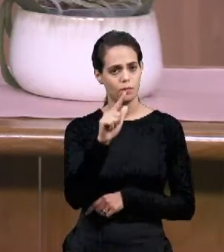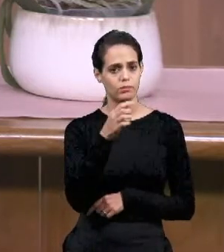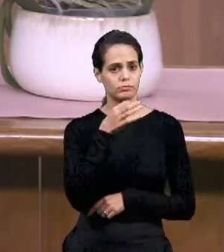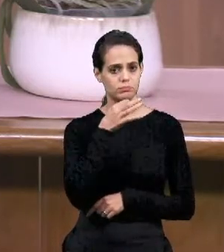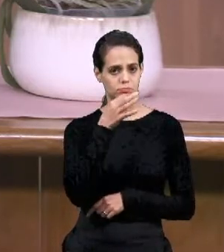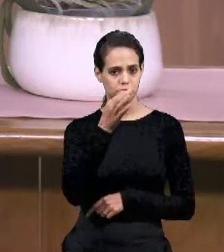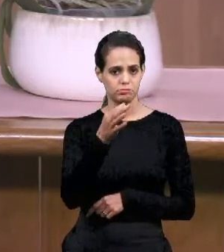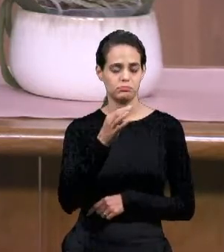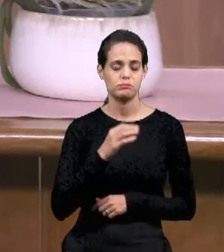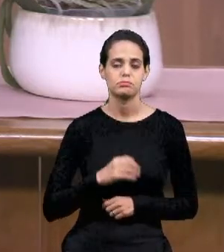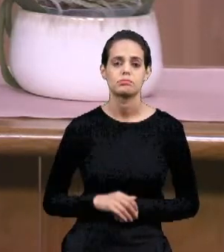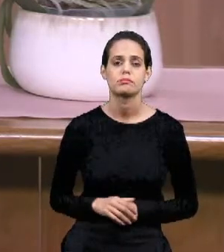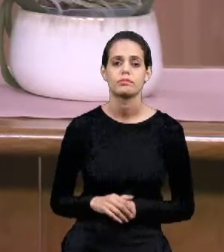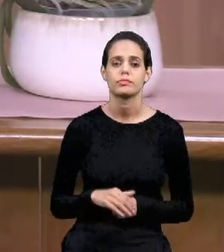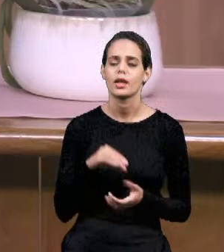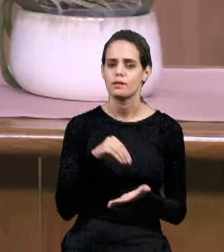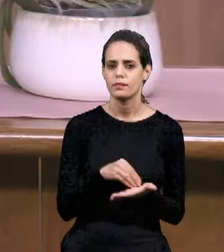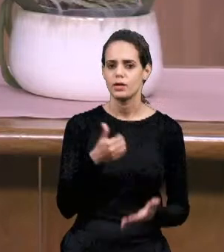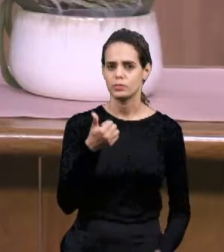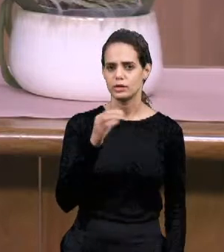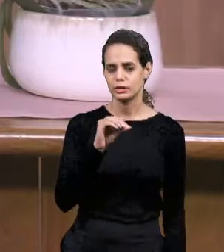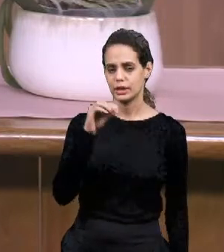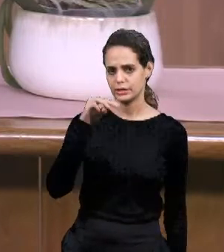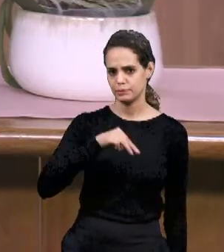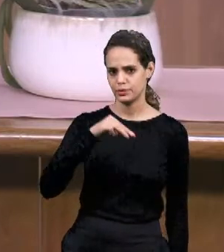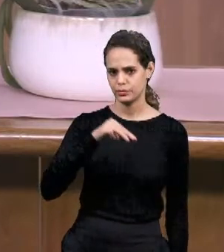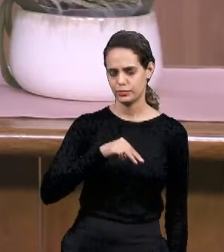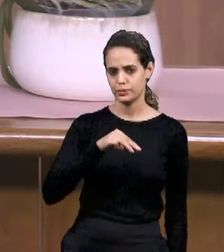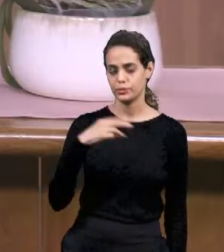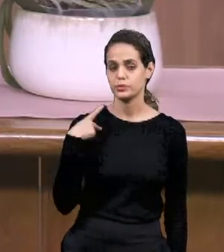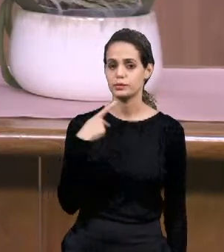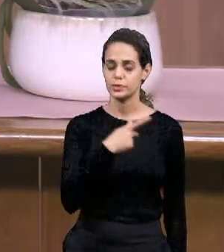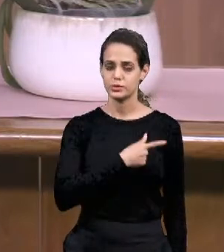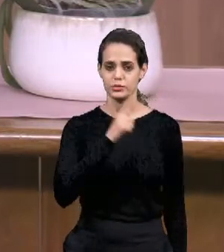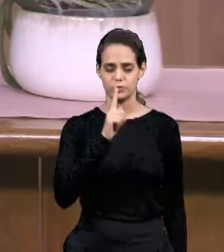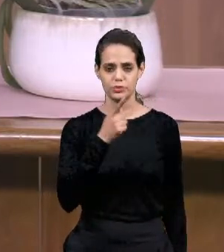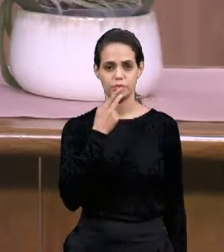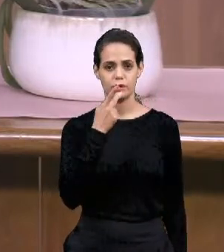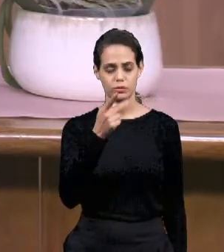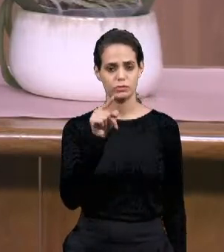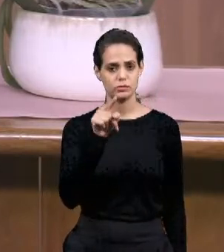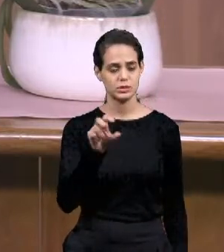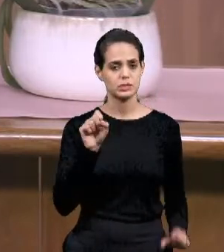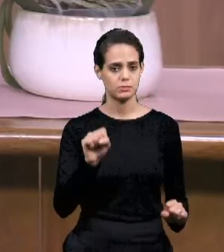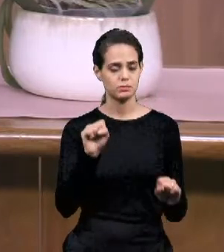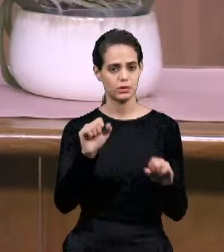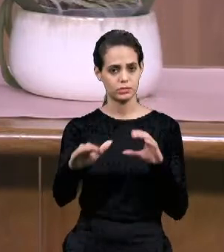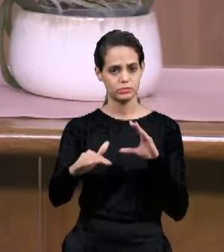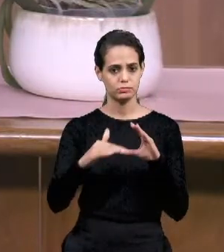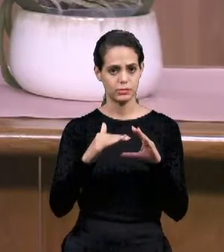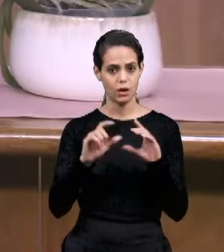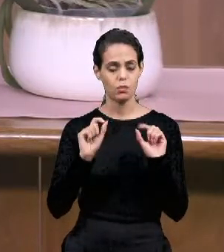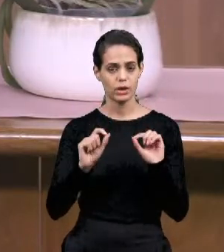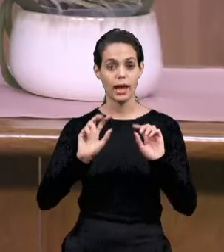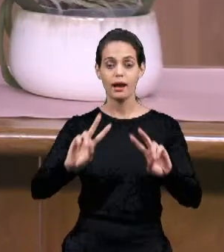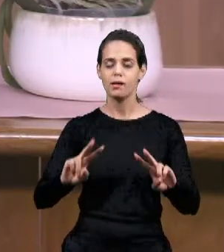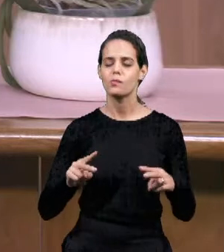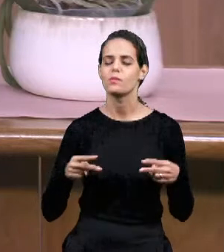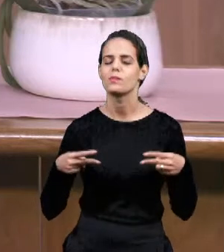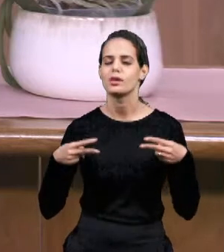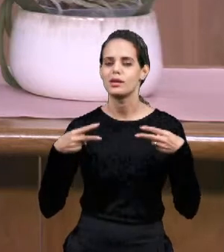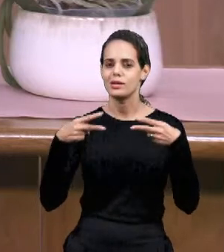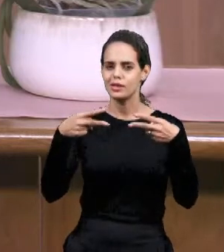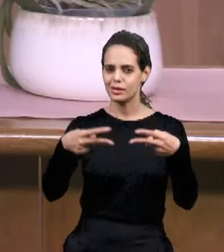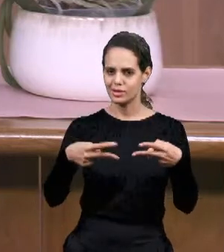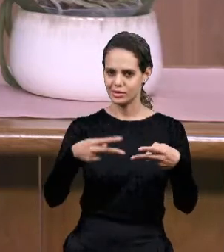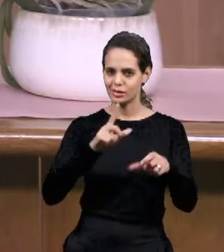minutos que faltam, você pode enviar, o pastor Gedeuti comentou sobre isso agora, você pode enviar o link deste culto, dá